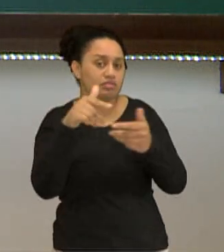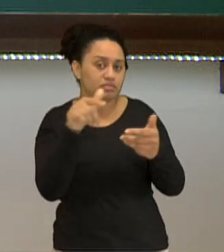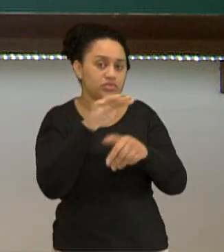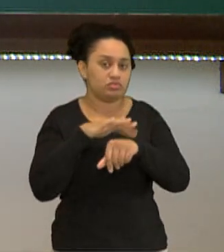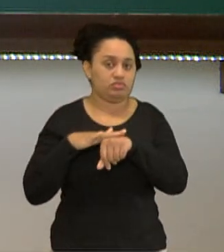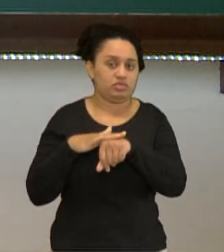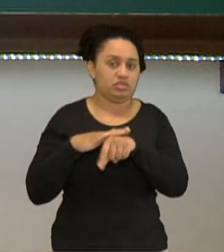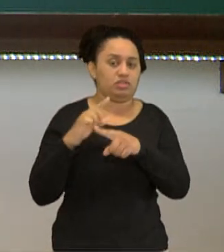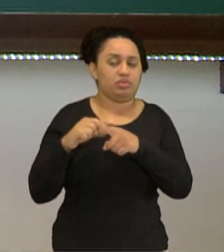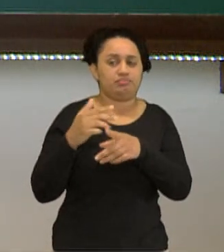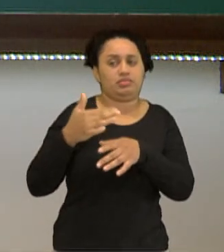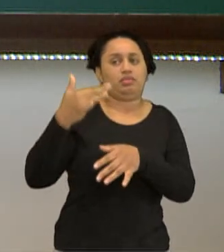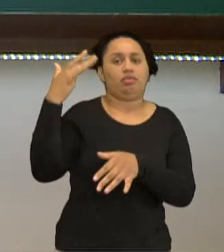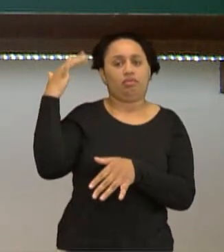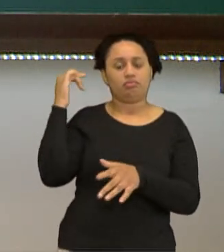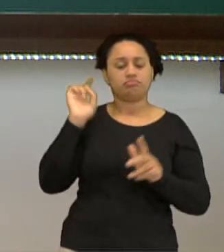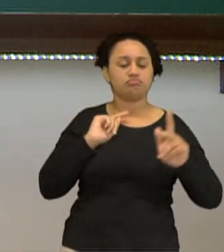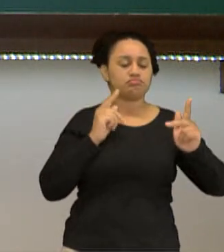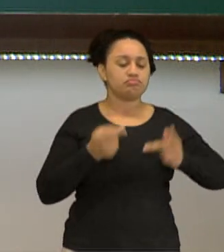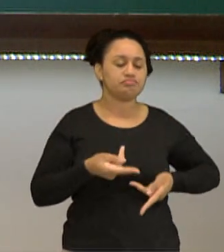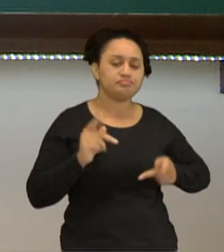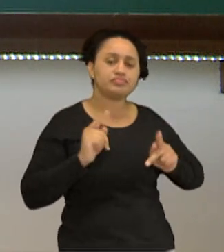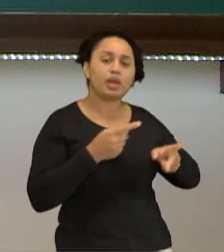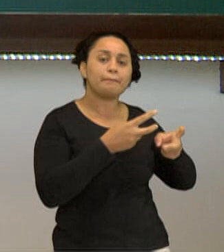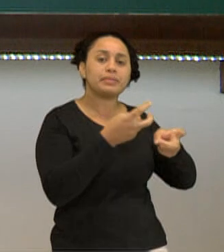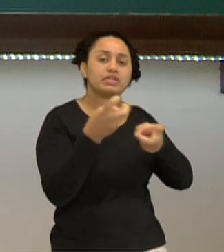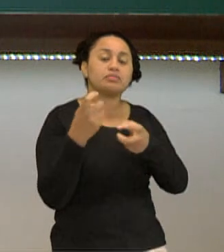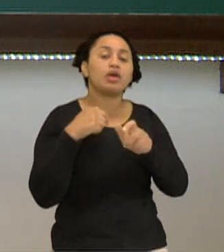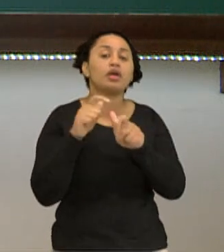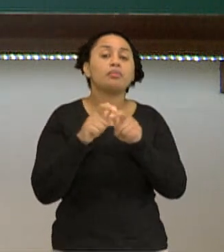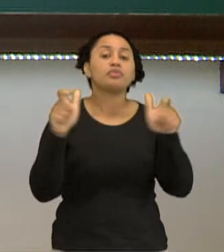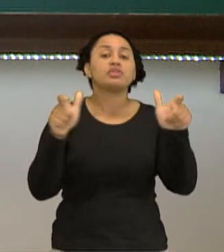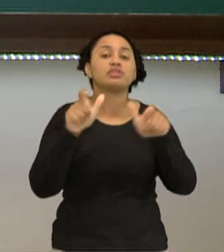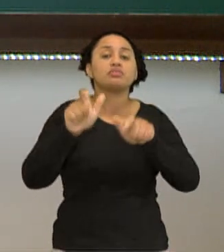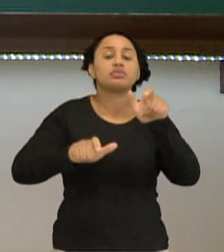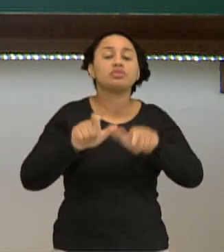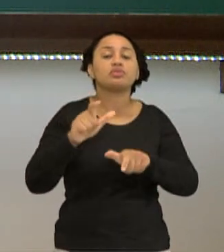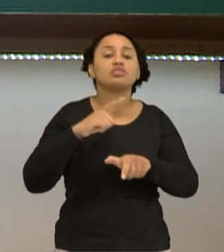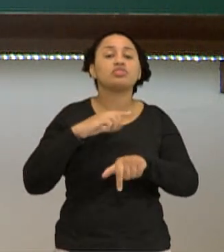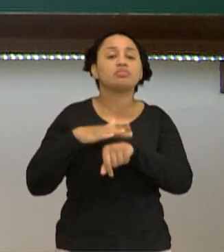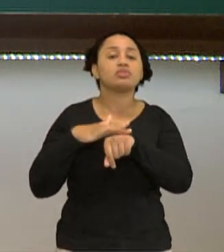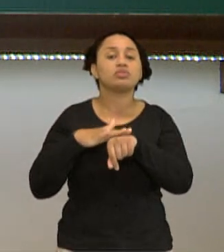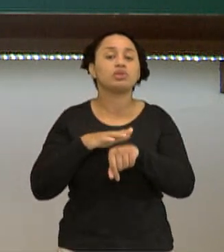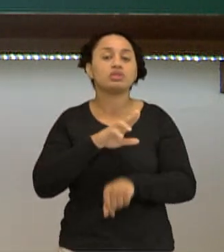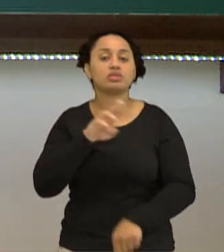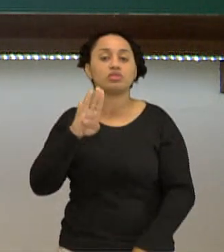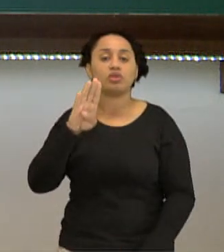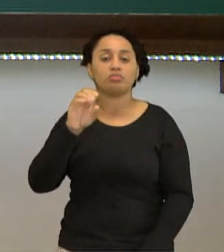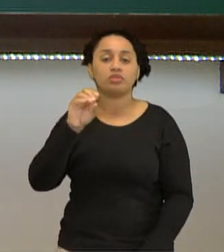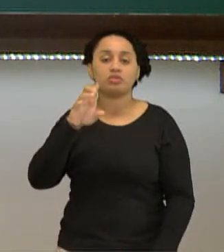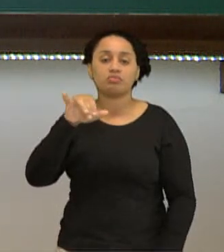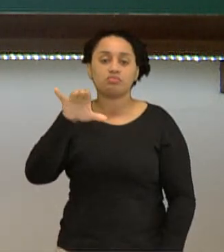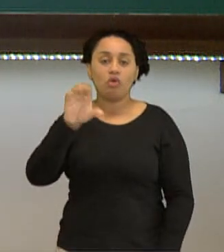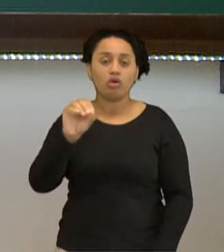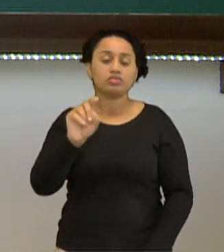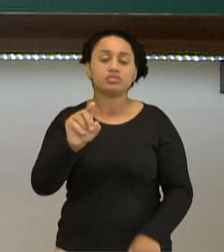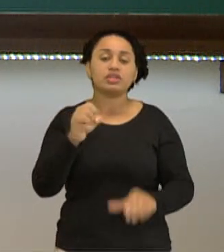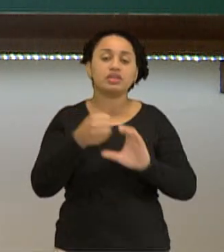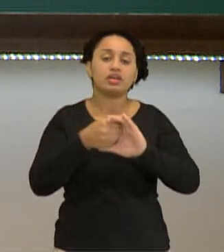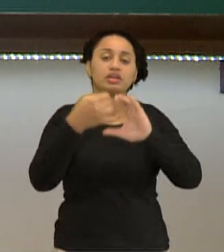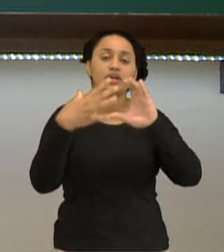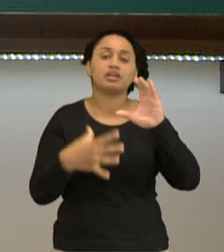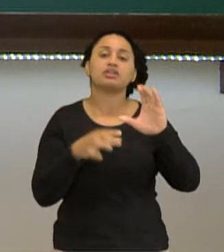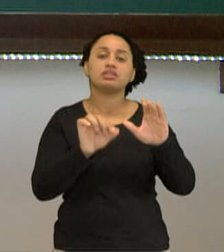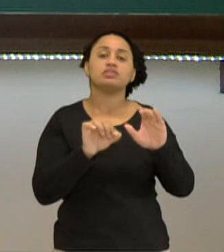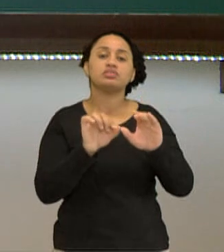atrás, a humanidade descobriu que muita gente estava sofrendo com uma doença chamada bócio. O bócio caracteriza-se nada mais,